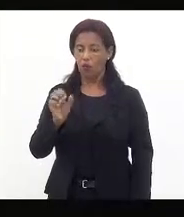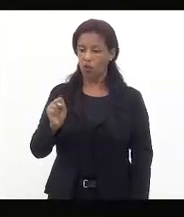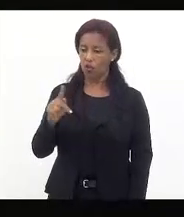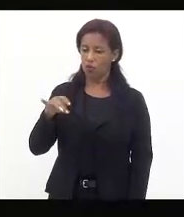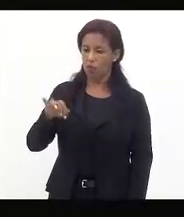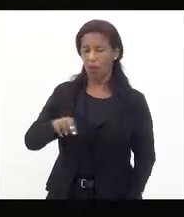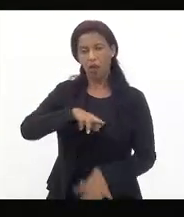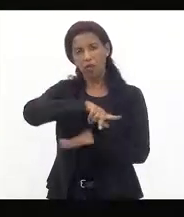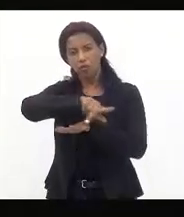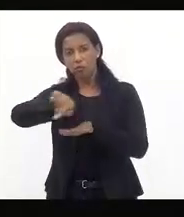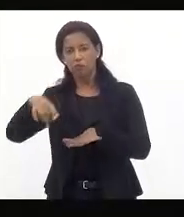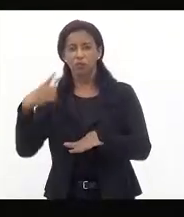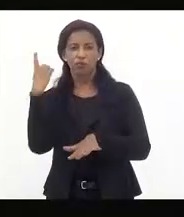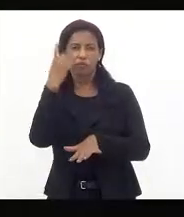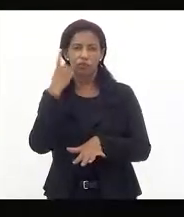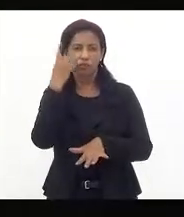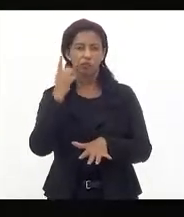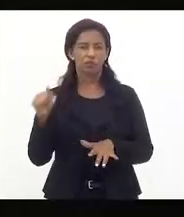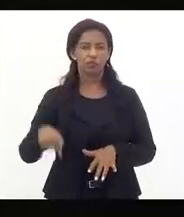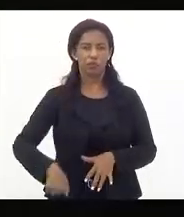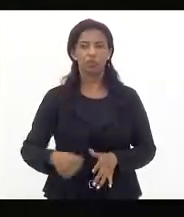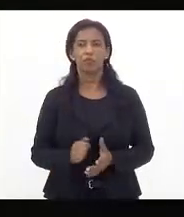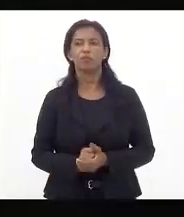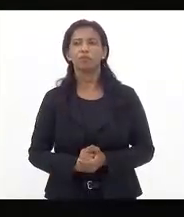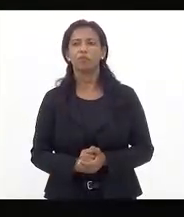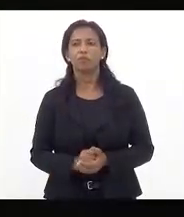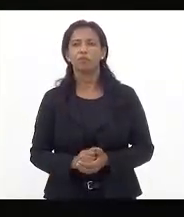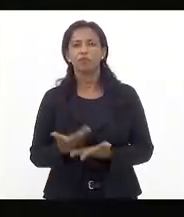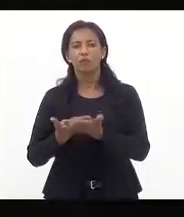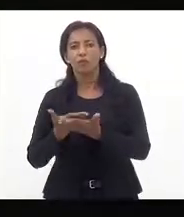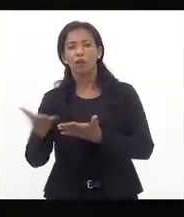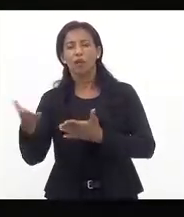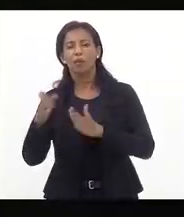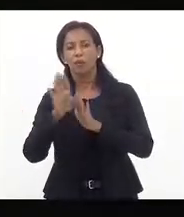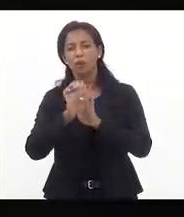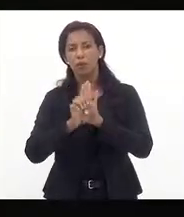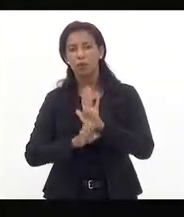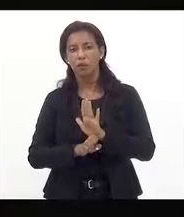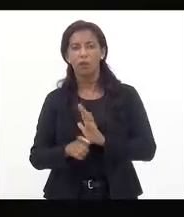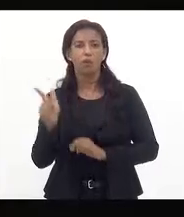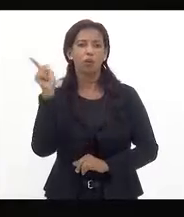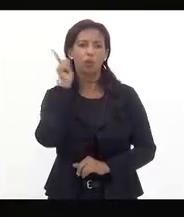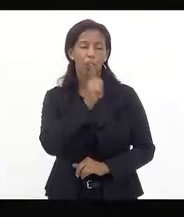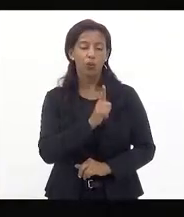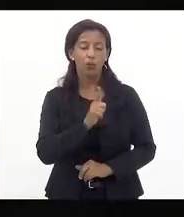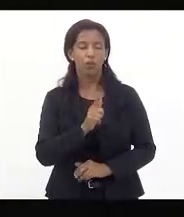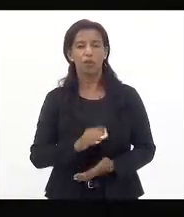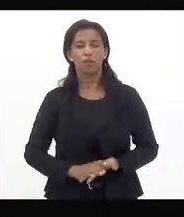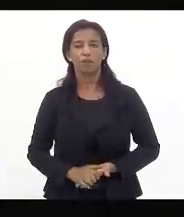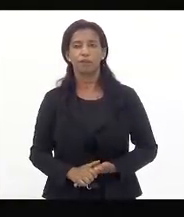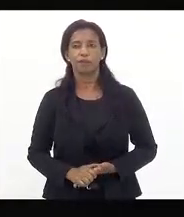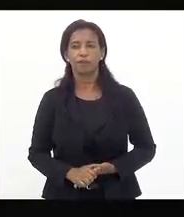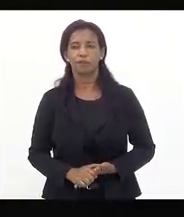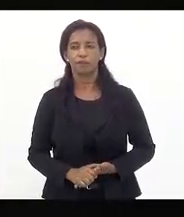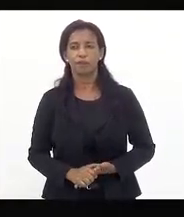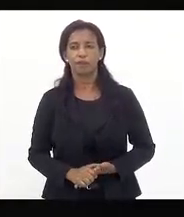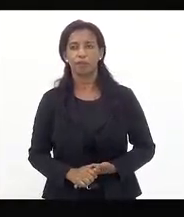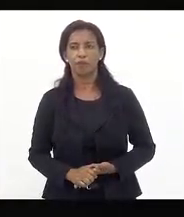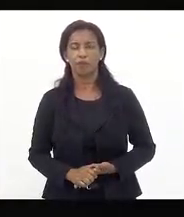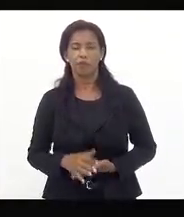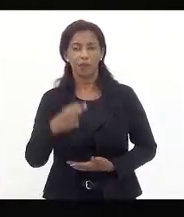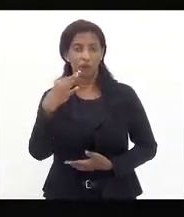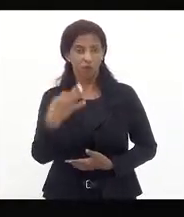e diversos deputados e deputadas aqui, encaminhamos emendas para que a gente tente. O